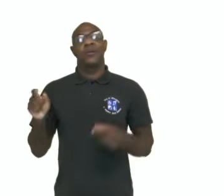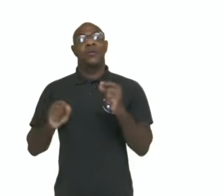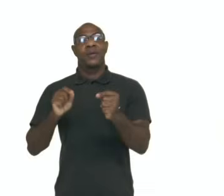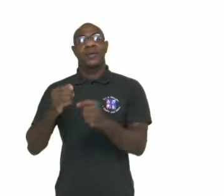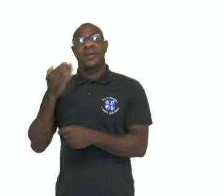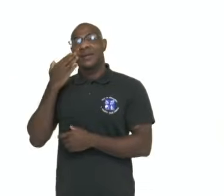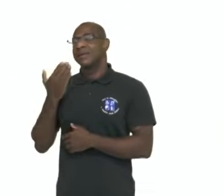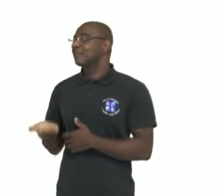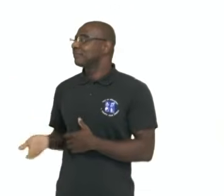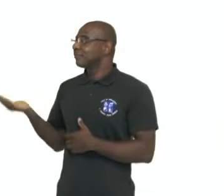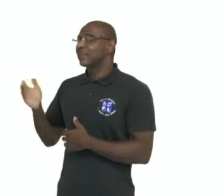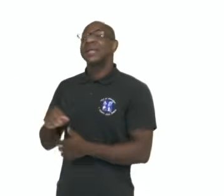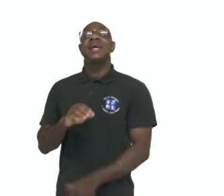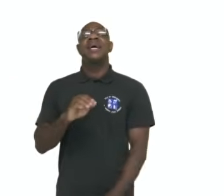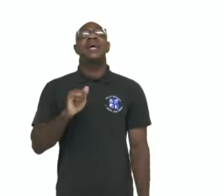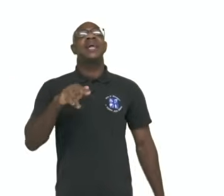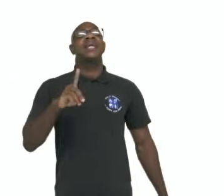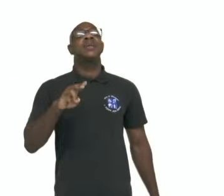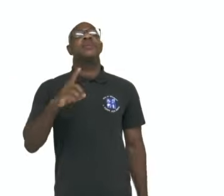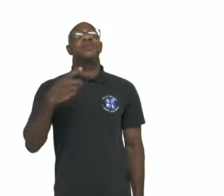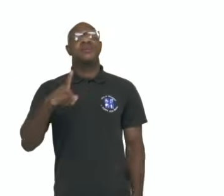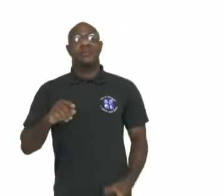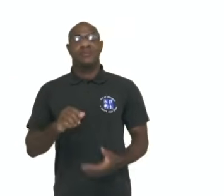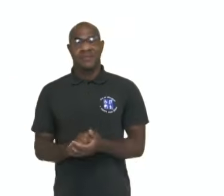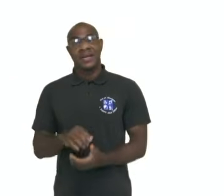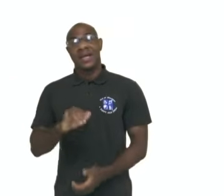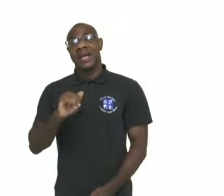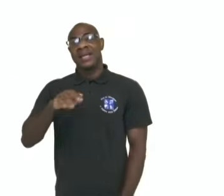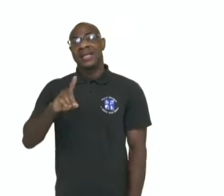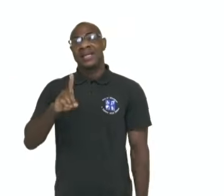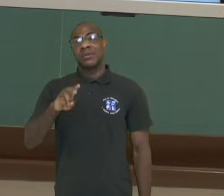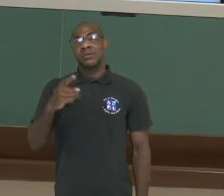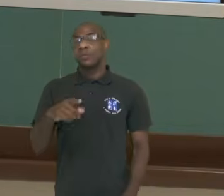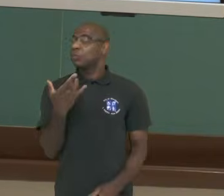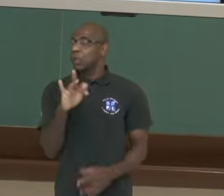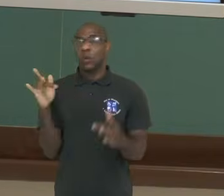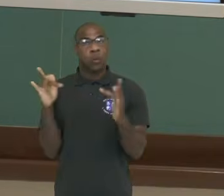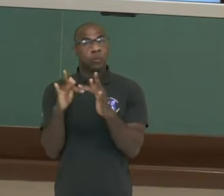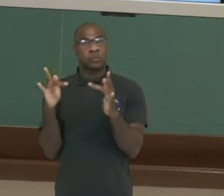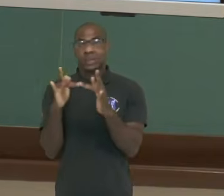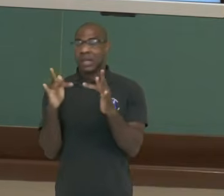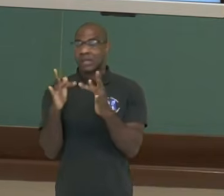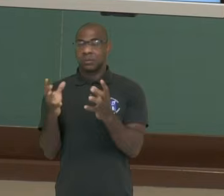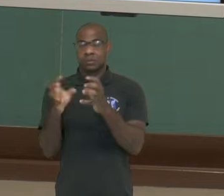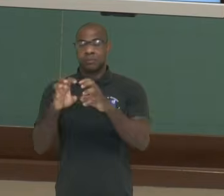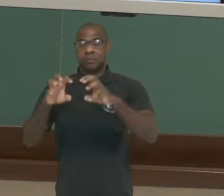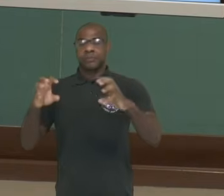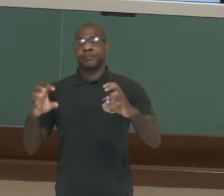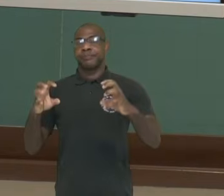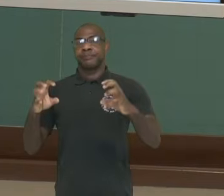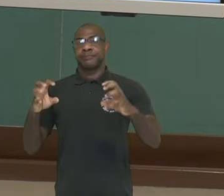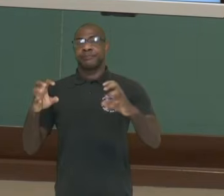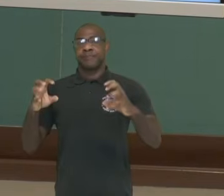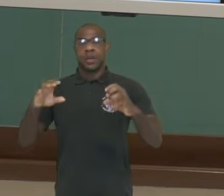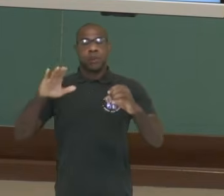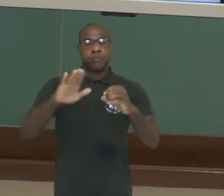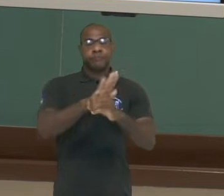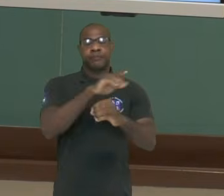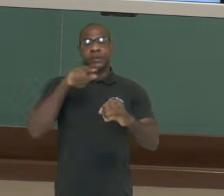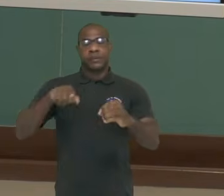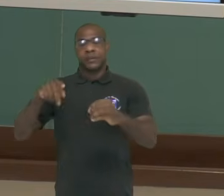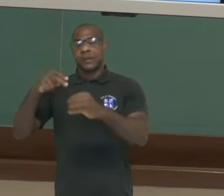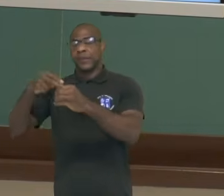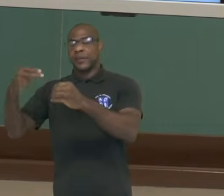indução, tá? Essa daqui, ó. Ocorre sem que haja contato direto entre o corpo carregado e o corpo neutro,